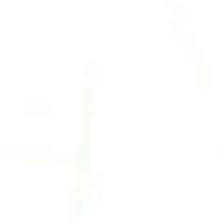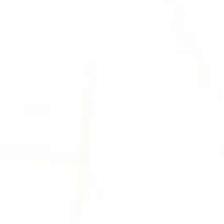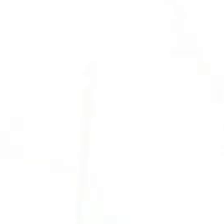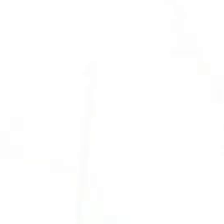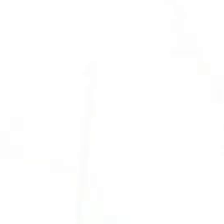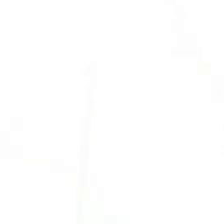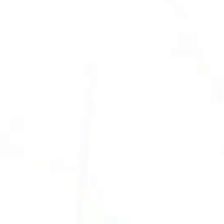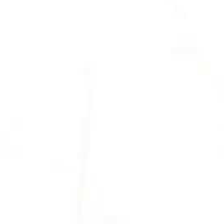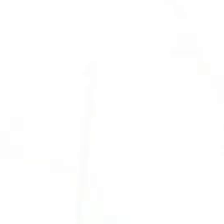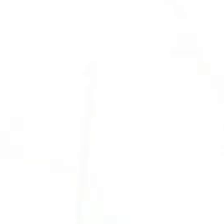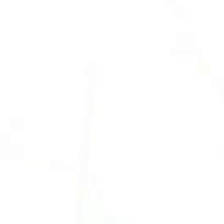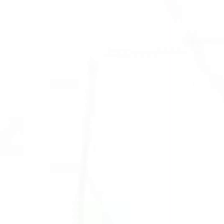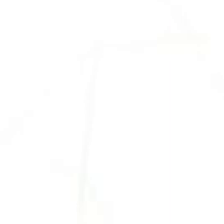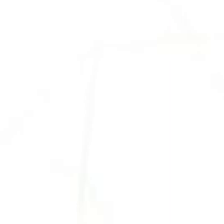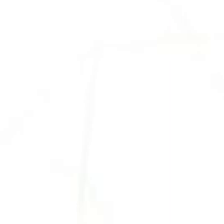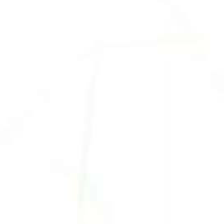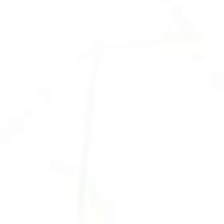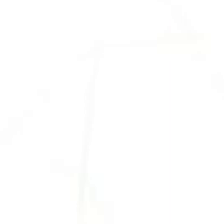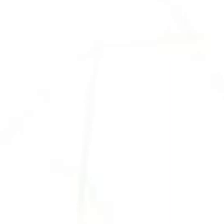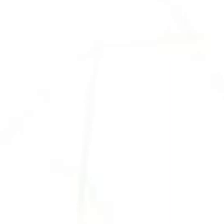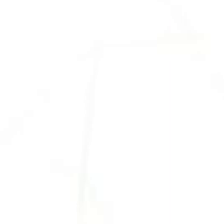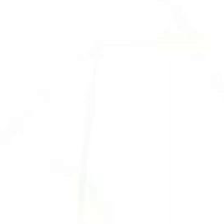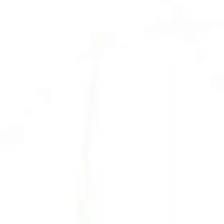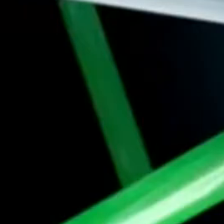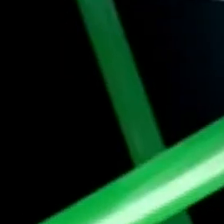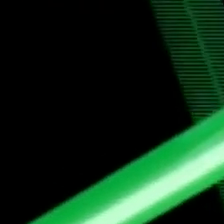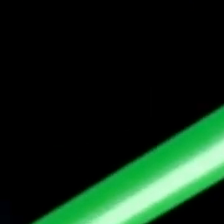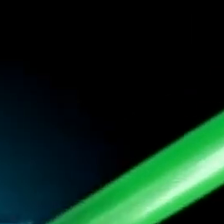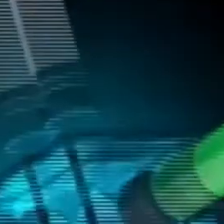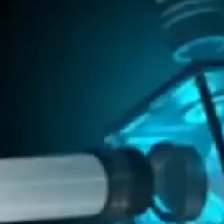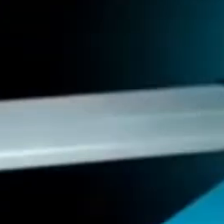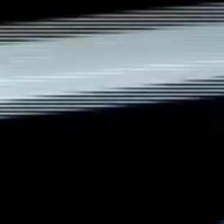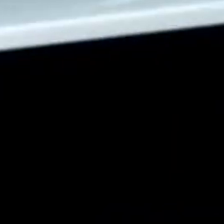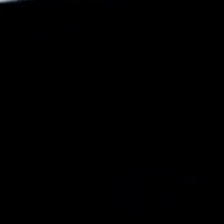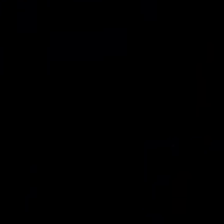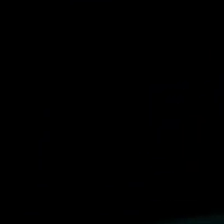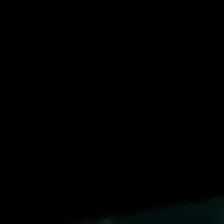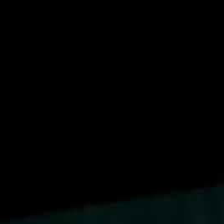Educação à distância, mudando realidades.